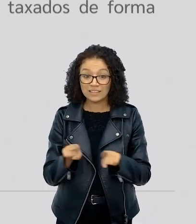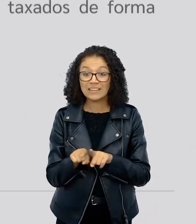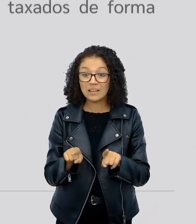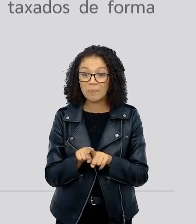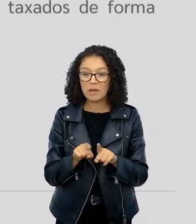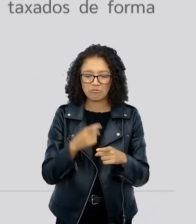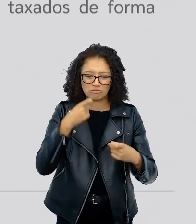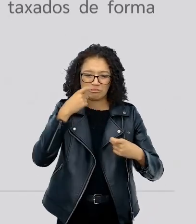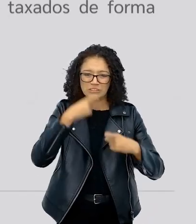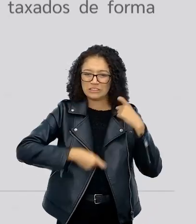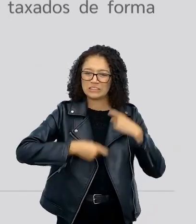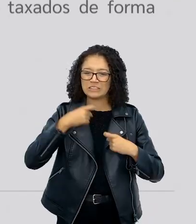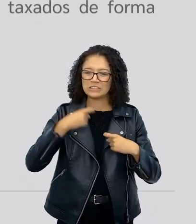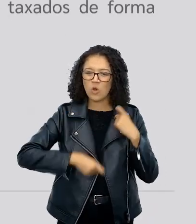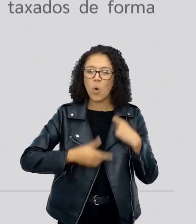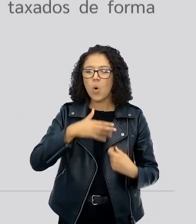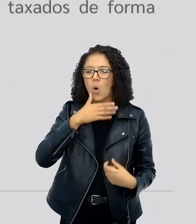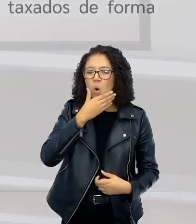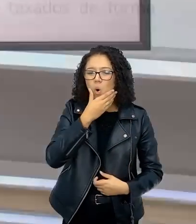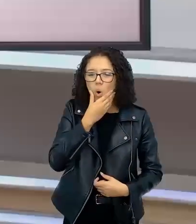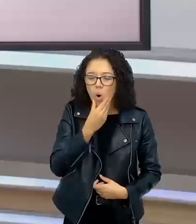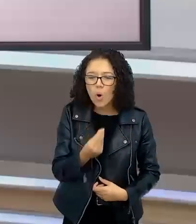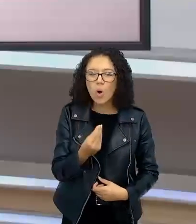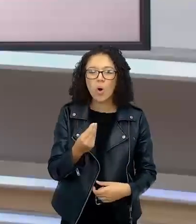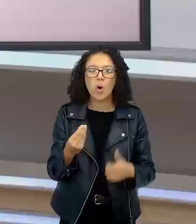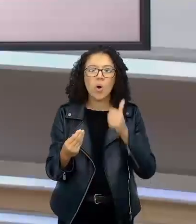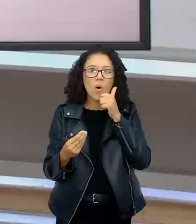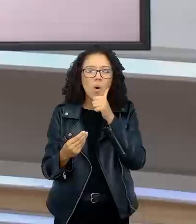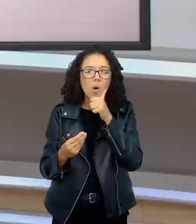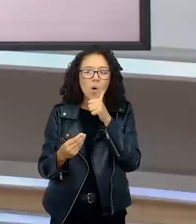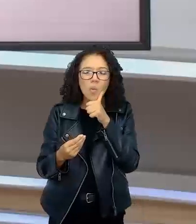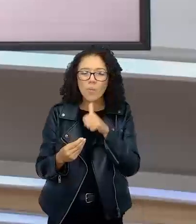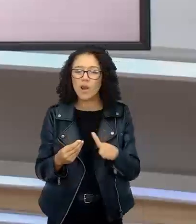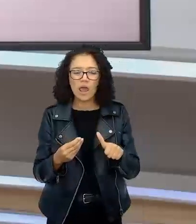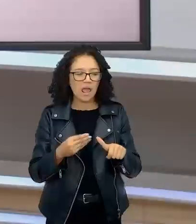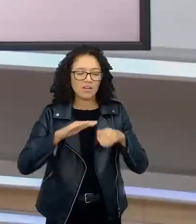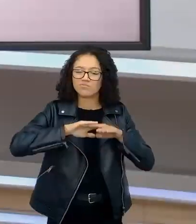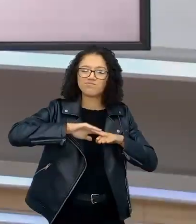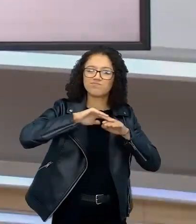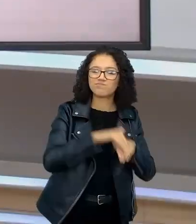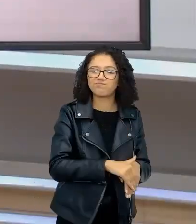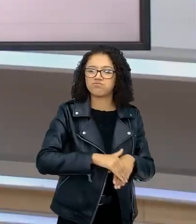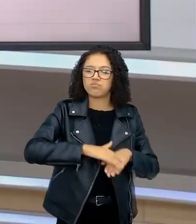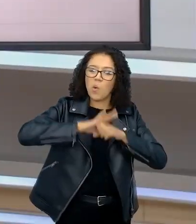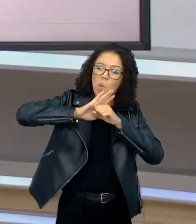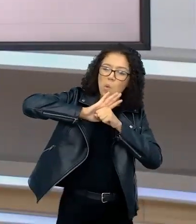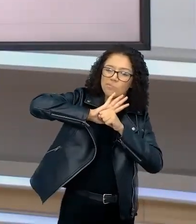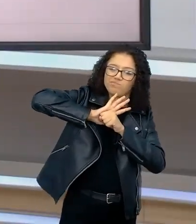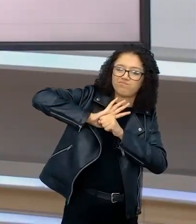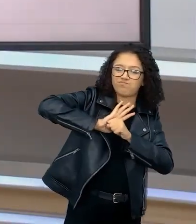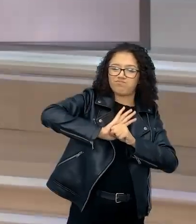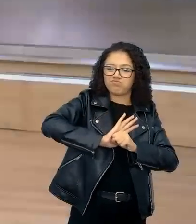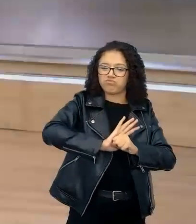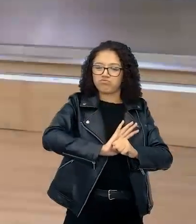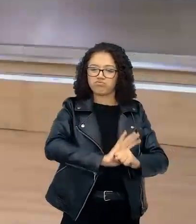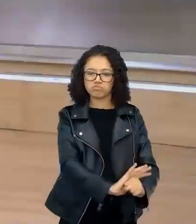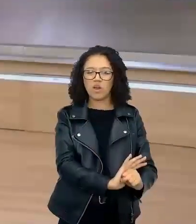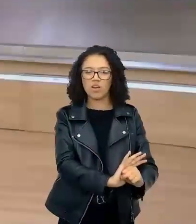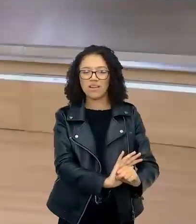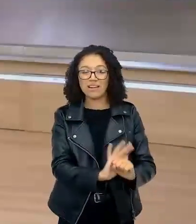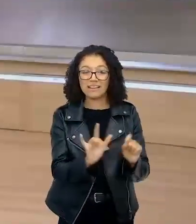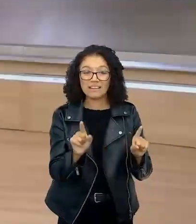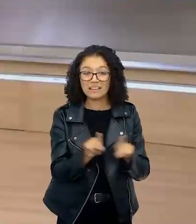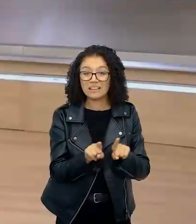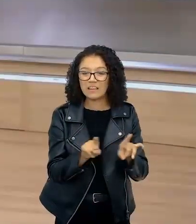violenta. Uma sexualidade que envolve a mulher sendo humilhada, a mulher sendo usada, a mulher